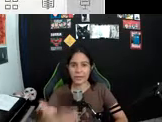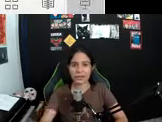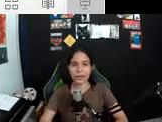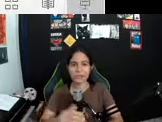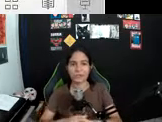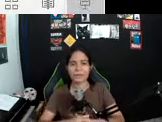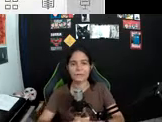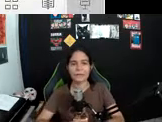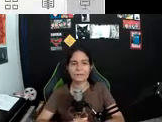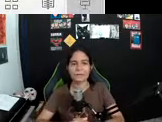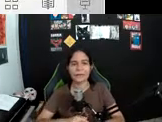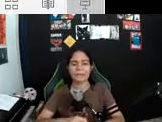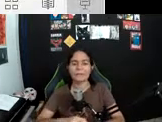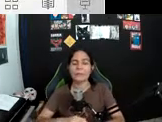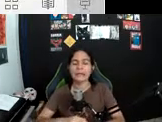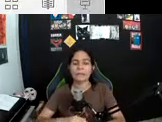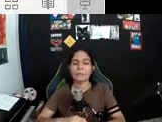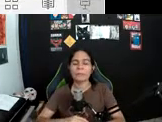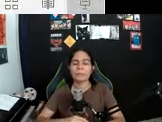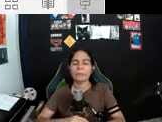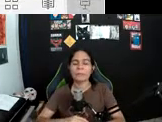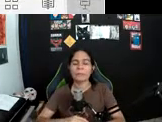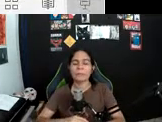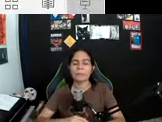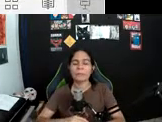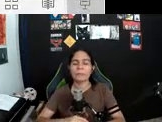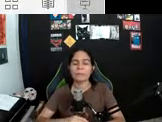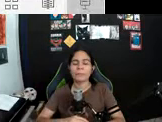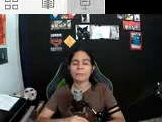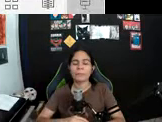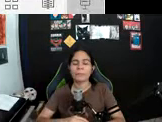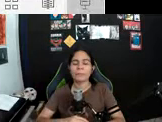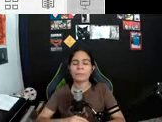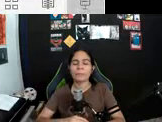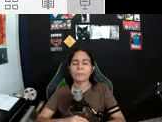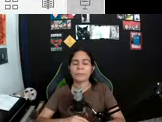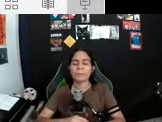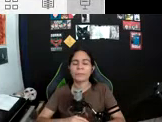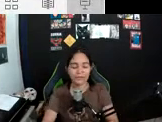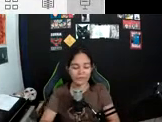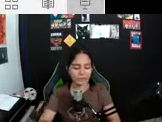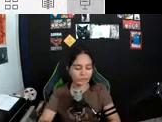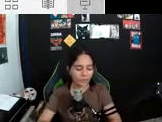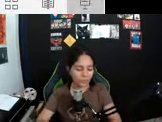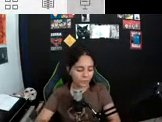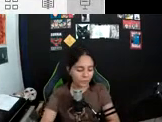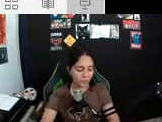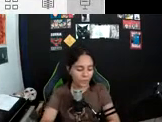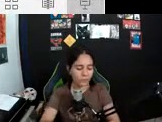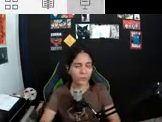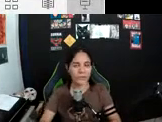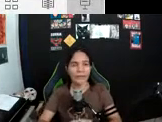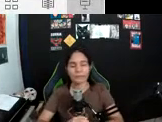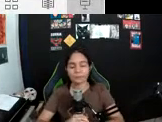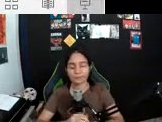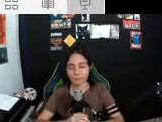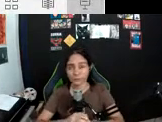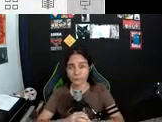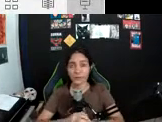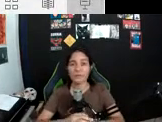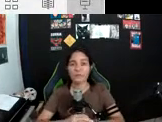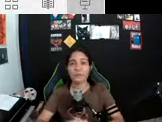desse registro, né, que você faz para o Conselho de Enfermagem, né, para o